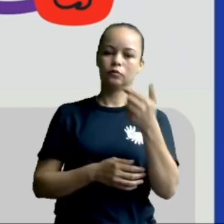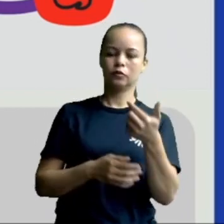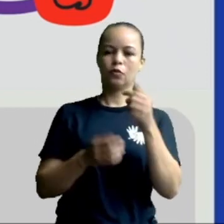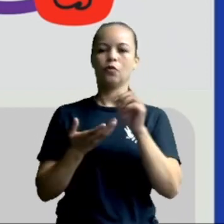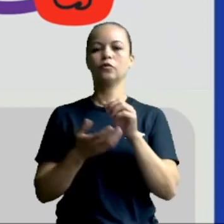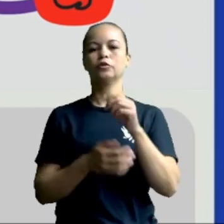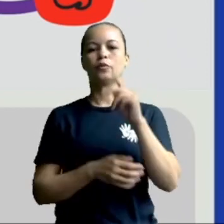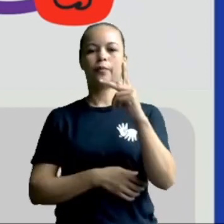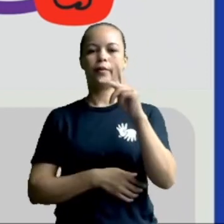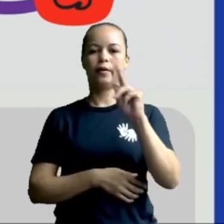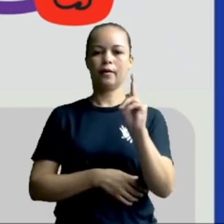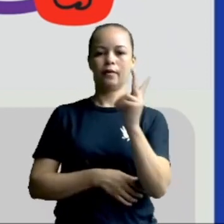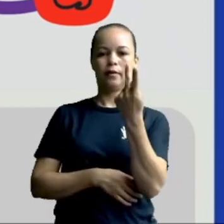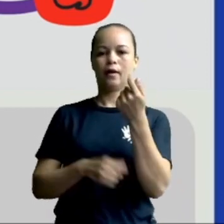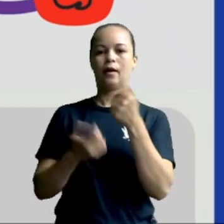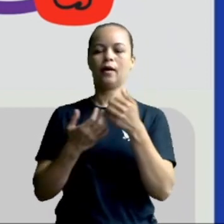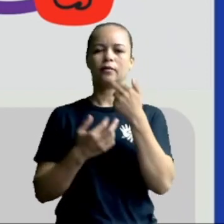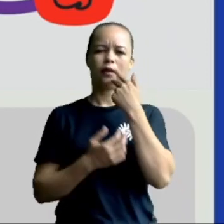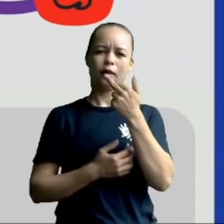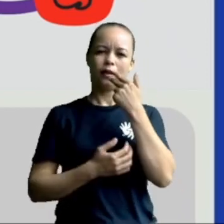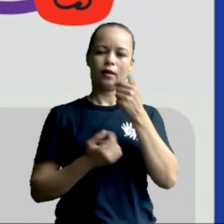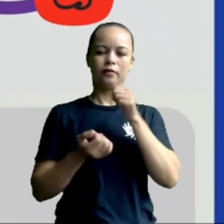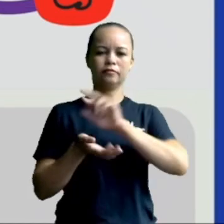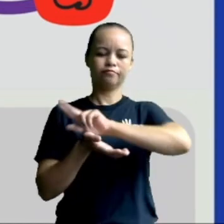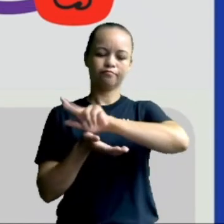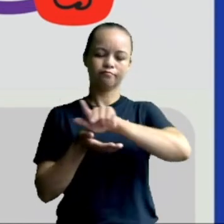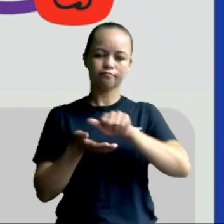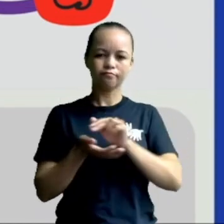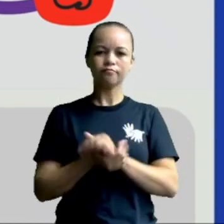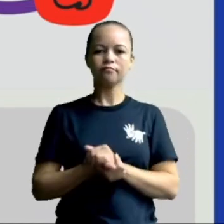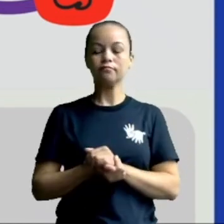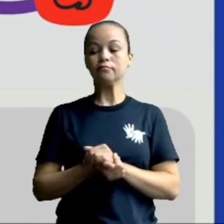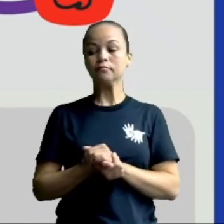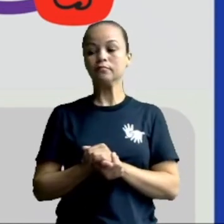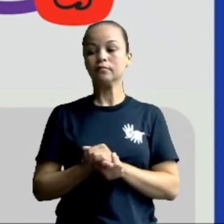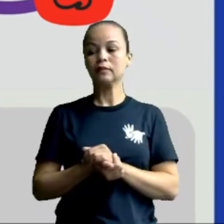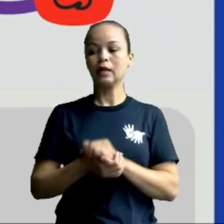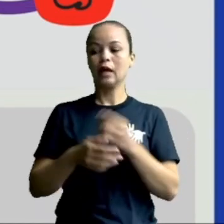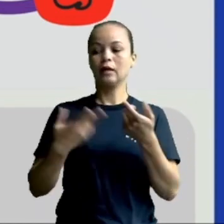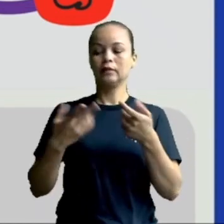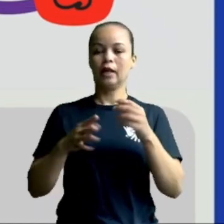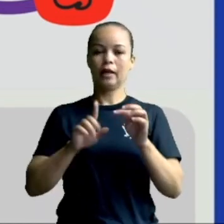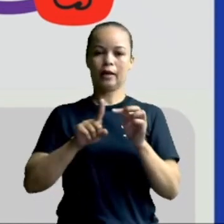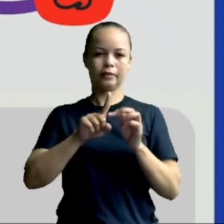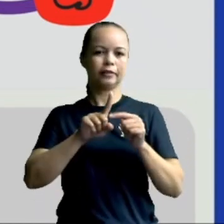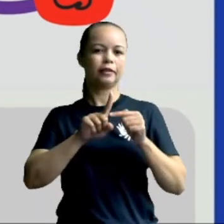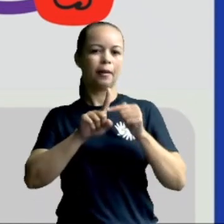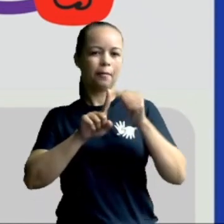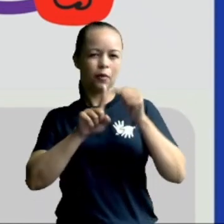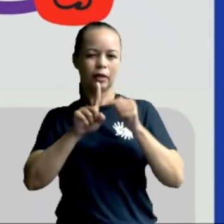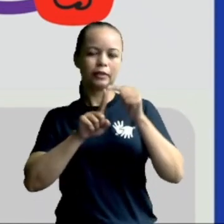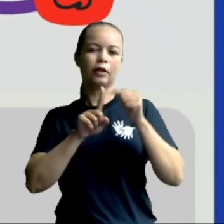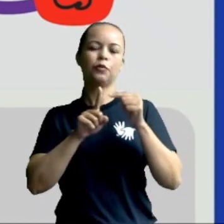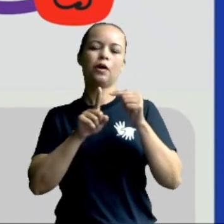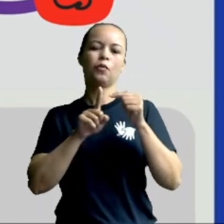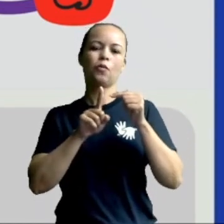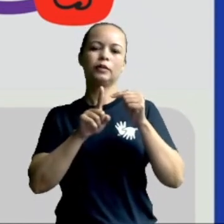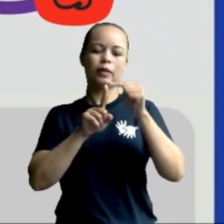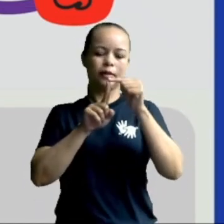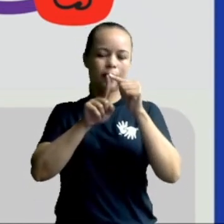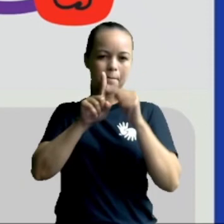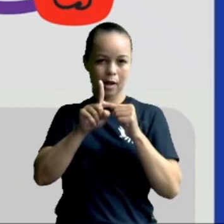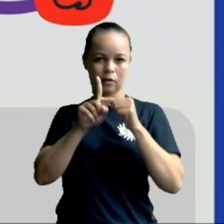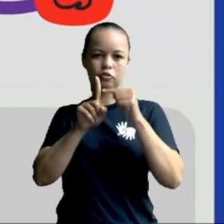mucosa olfativa, a língua, a carótida. Já os termorreceptores, temperatura. Então, temperatura quando ela está